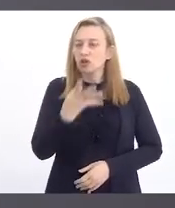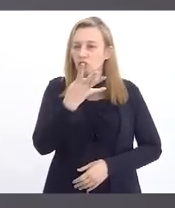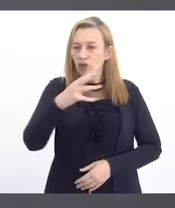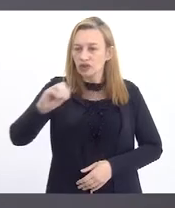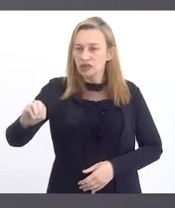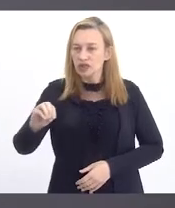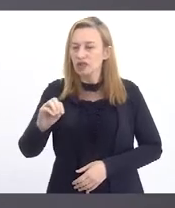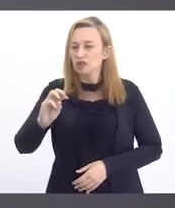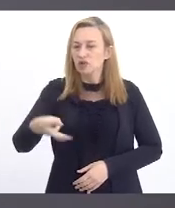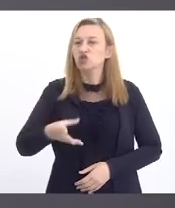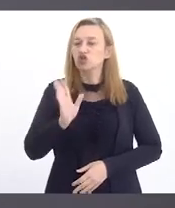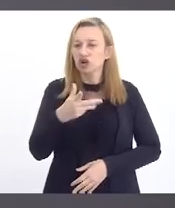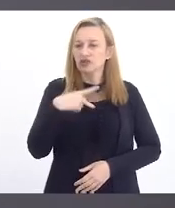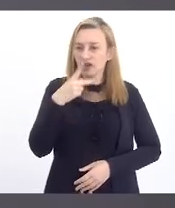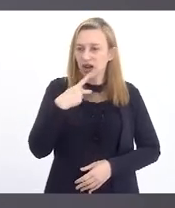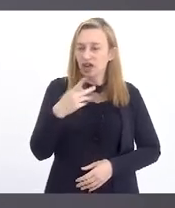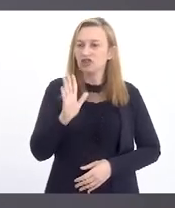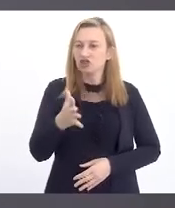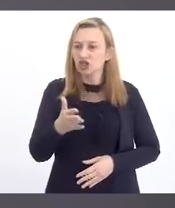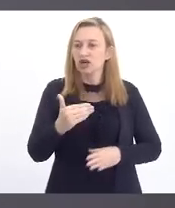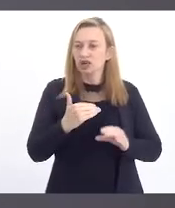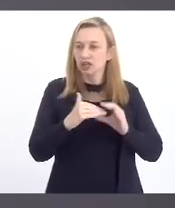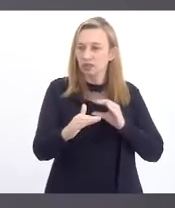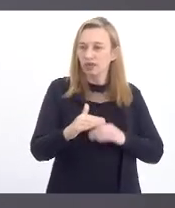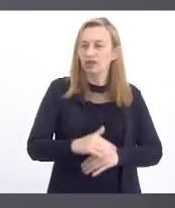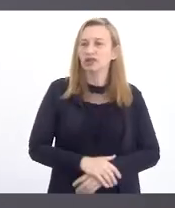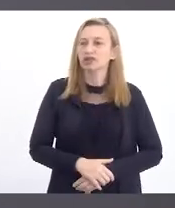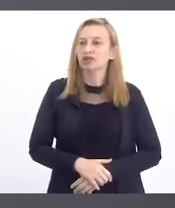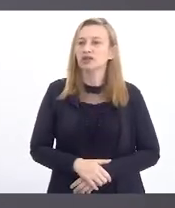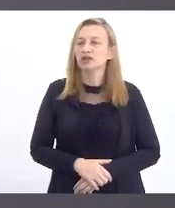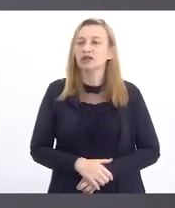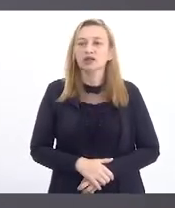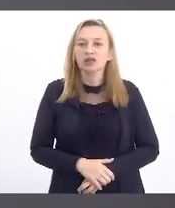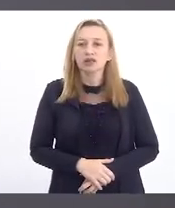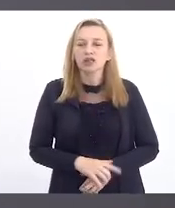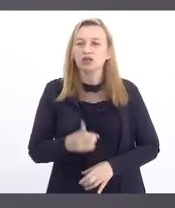estão em andamento. Tá? Talvez estamos pecando em talvez não ter